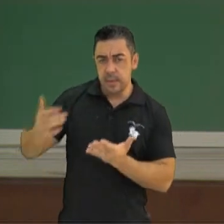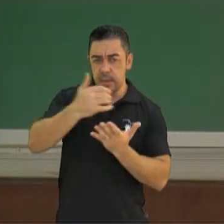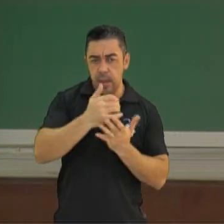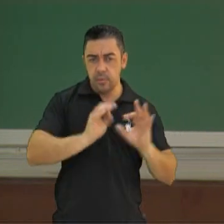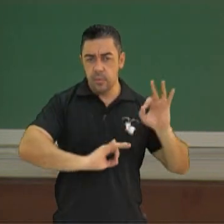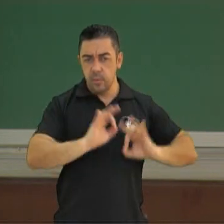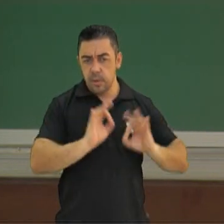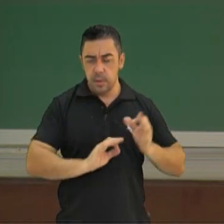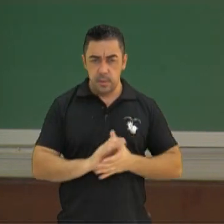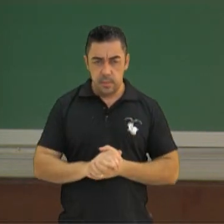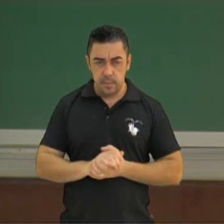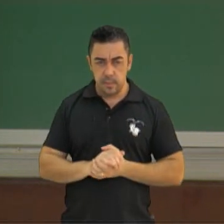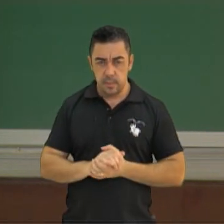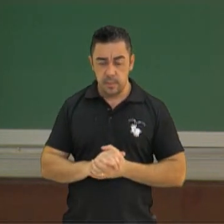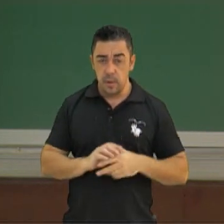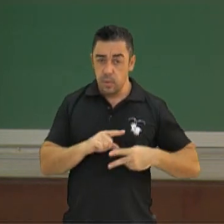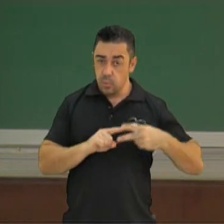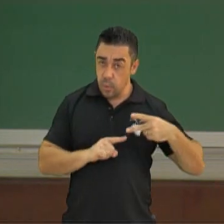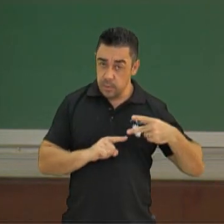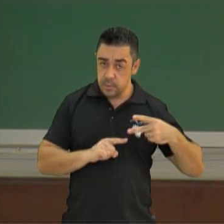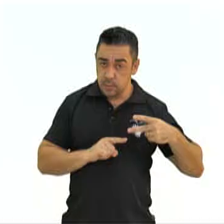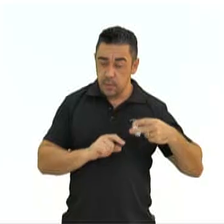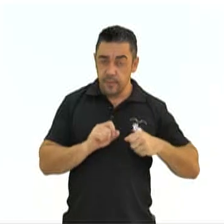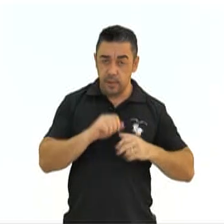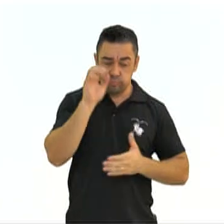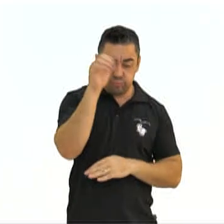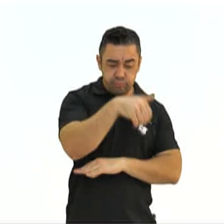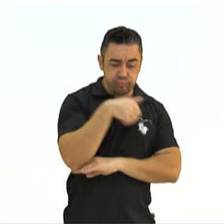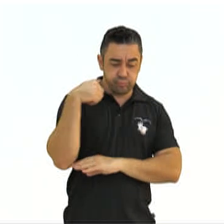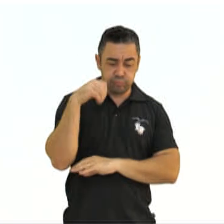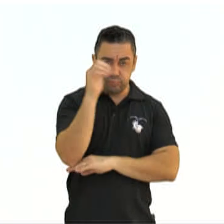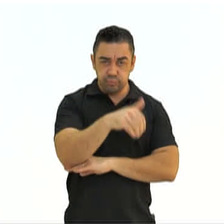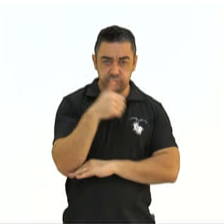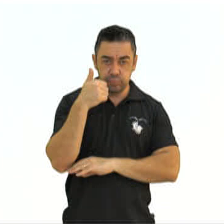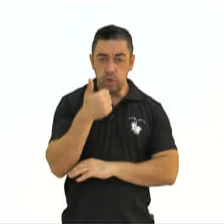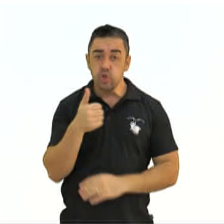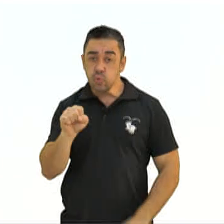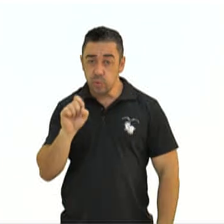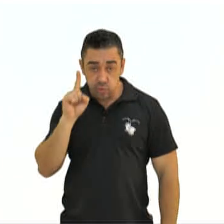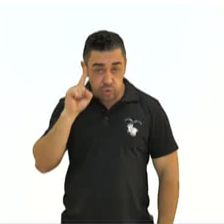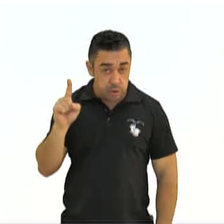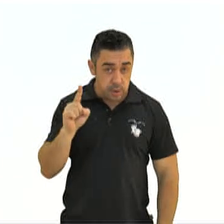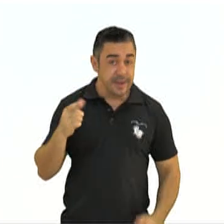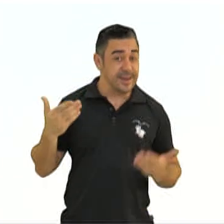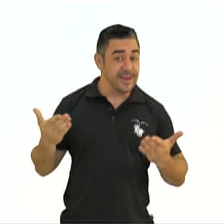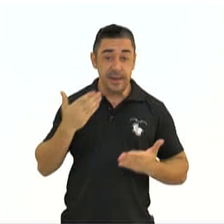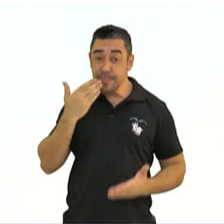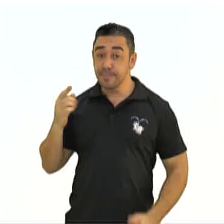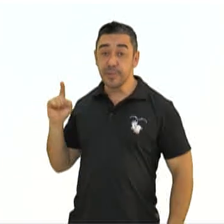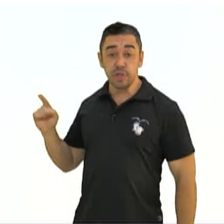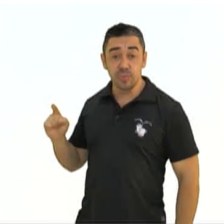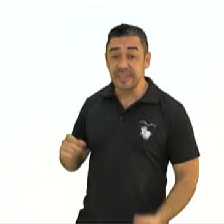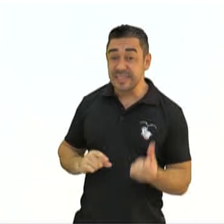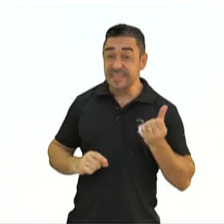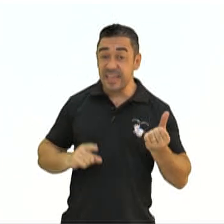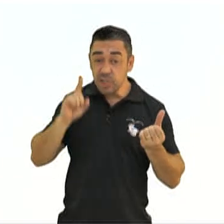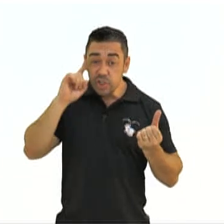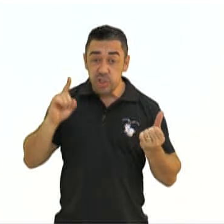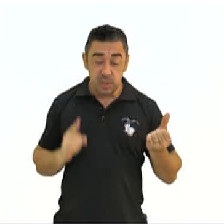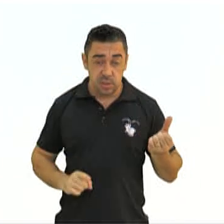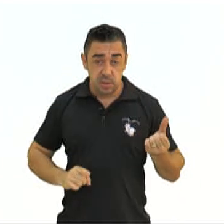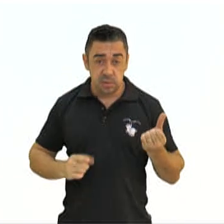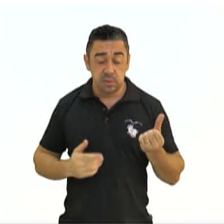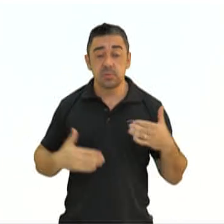eles. 2 máquinas faz o serviço em 18 dias. Ele quer o serviço em 6 dias. Então,